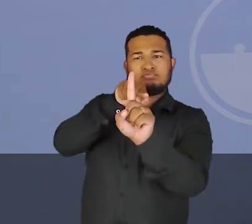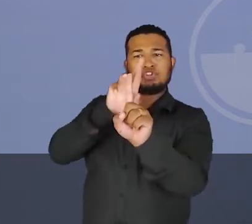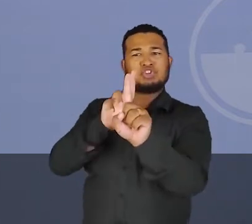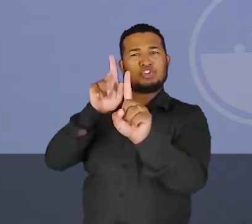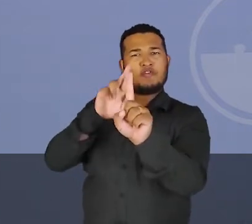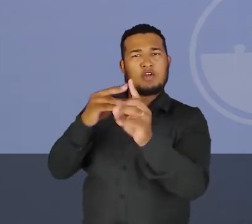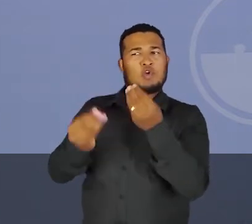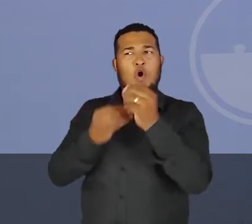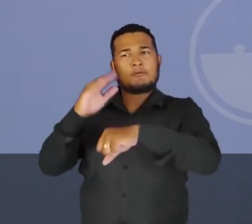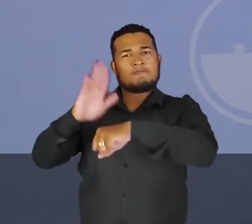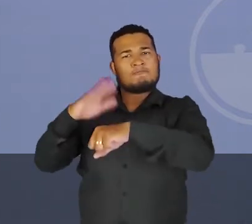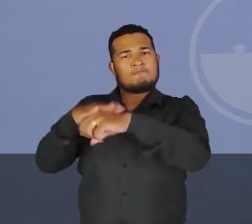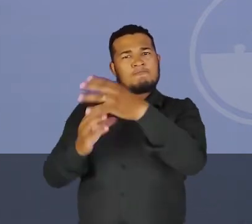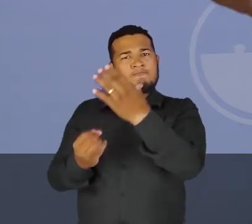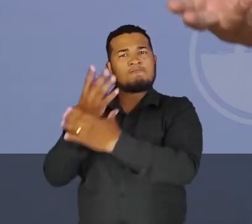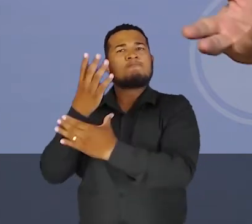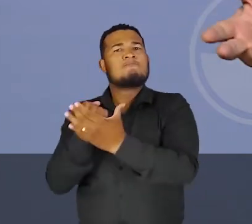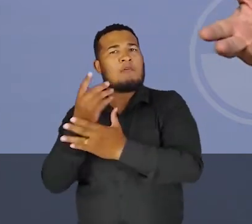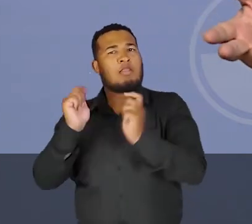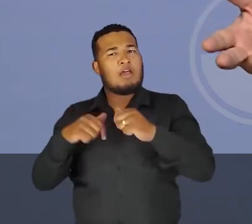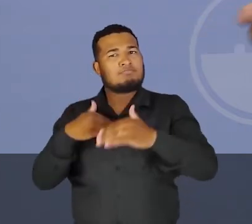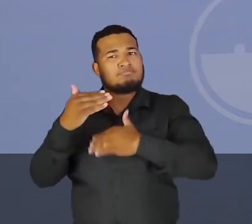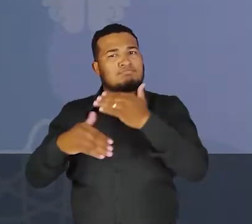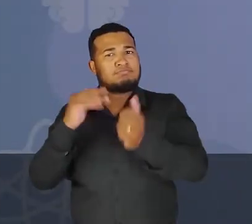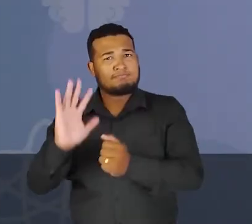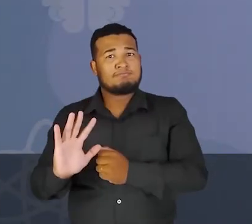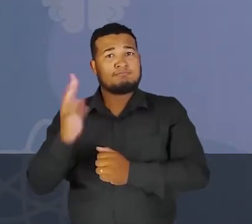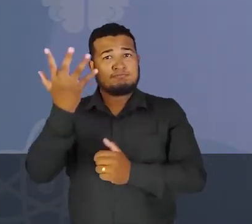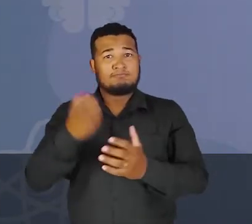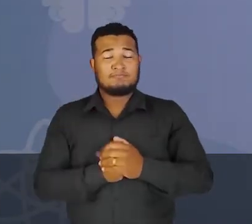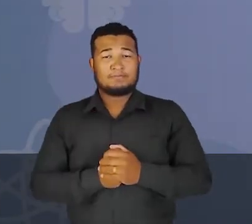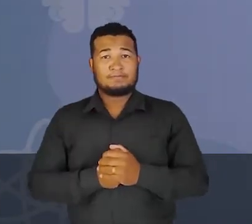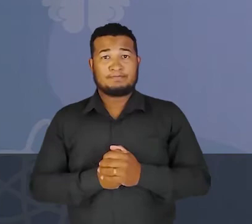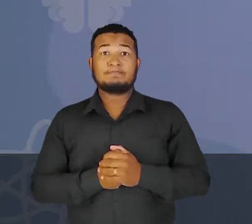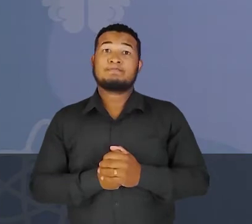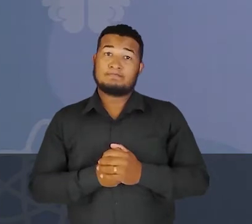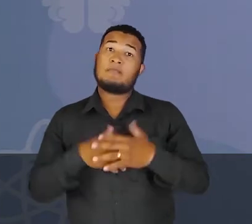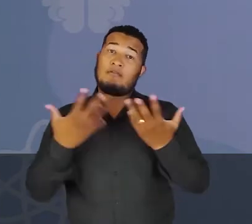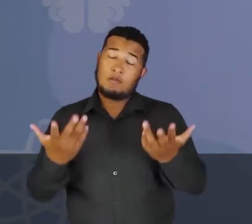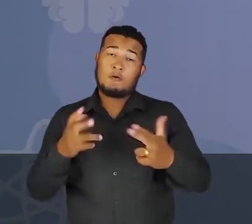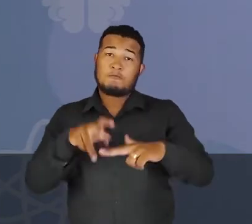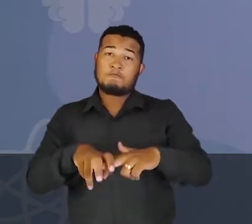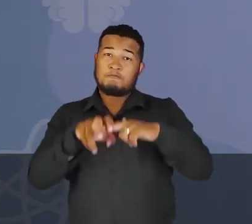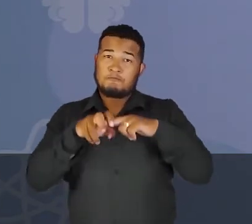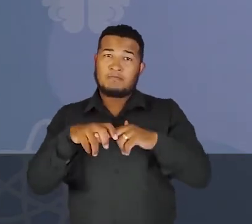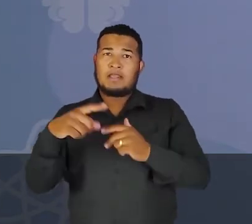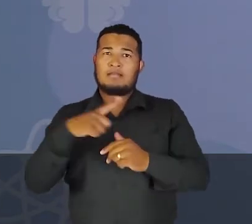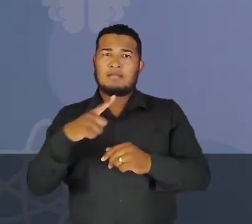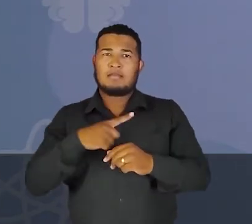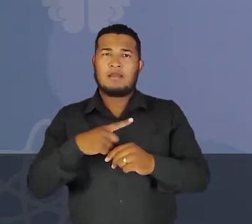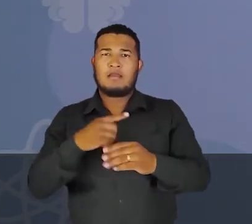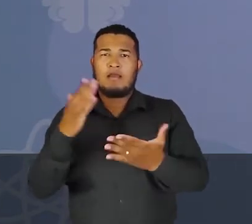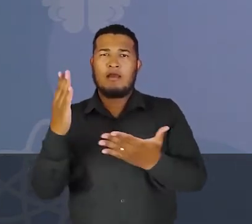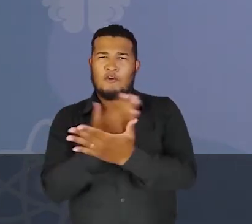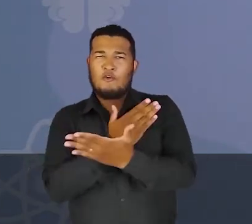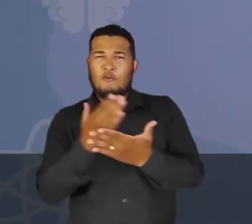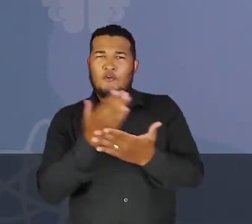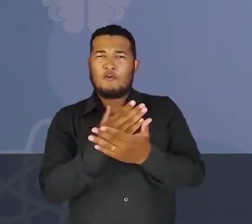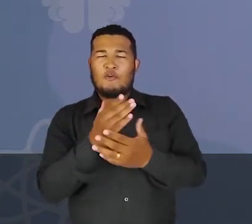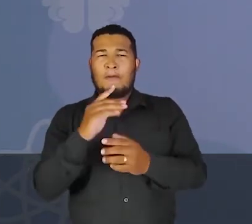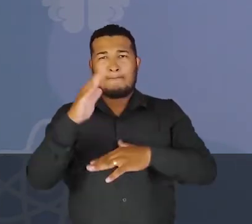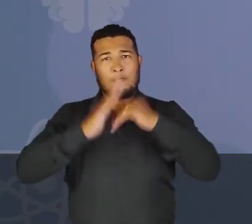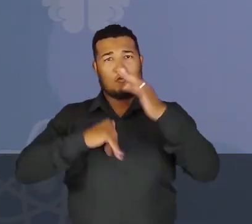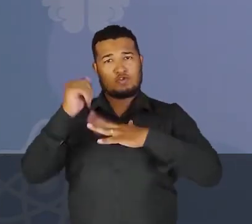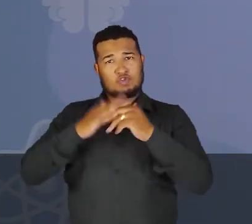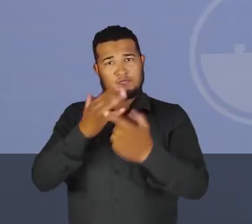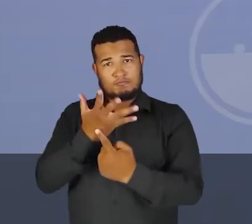que se processa esse tipo de situação. Bom, nesse sentido, eu trouxe algumas obras, vamos trabalhar com alguns artistas,